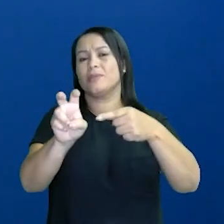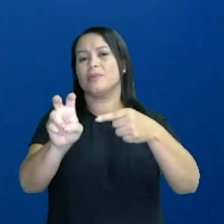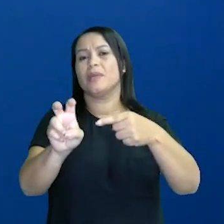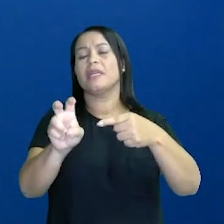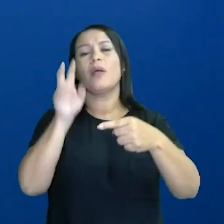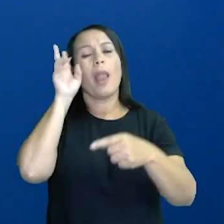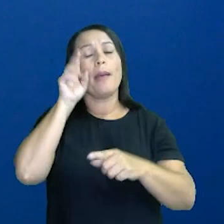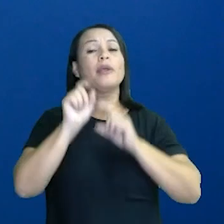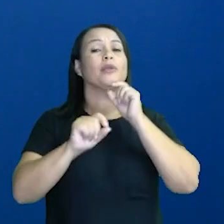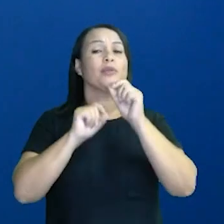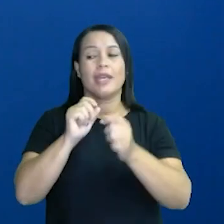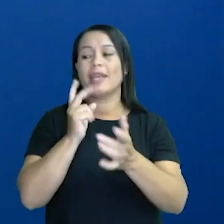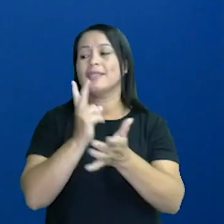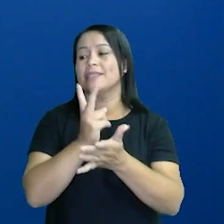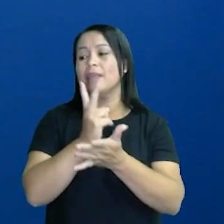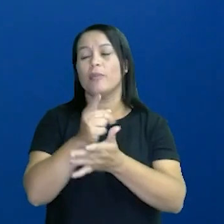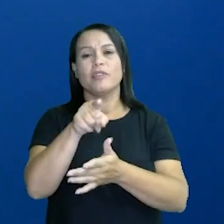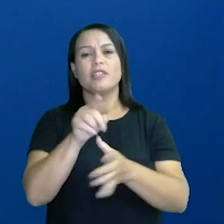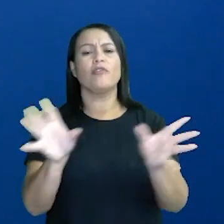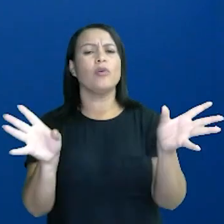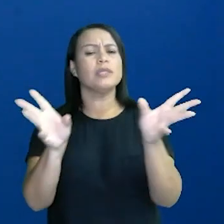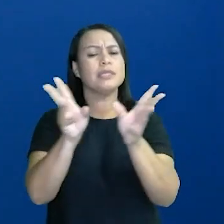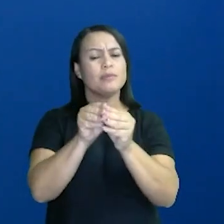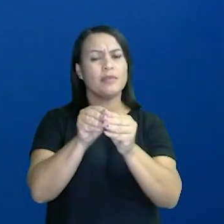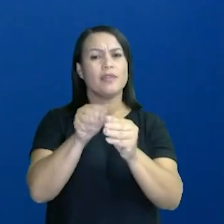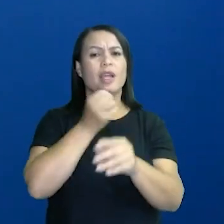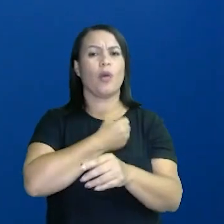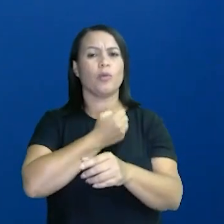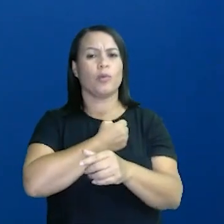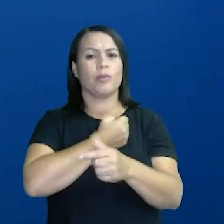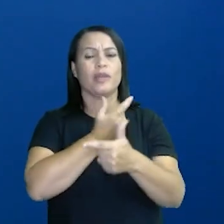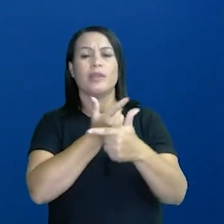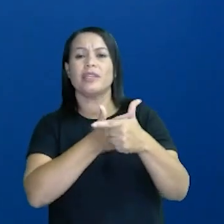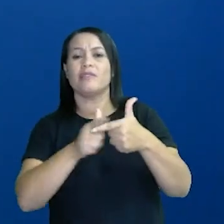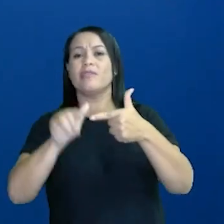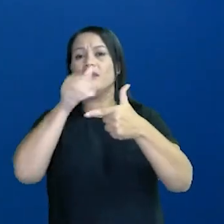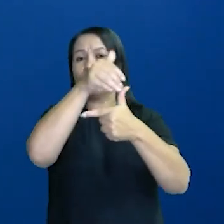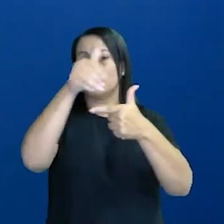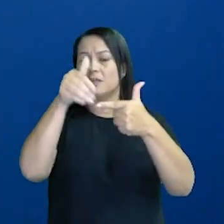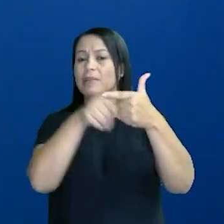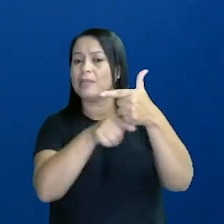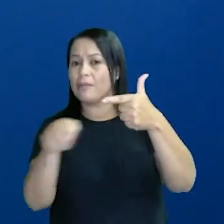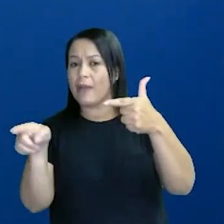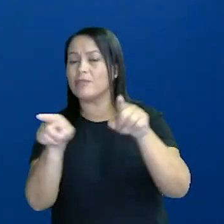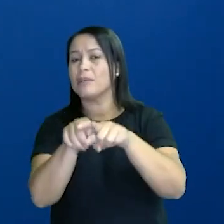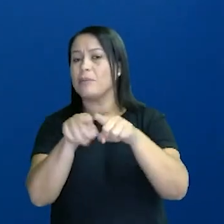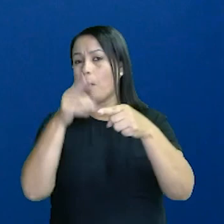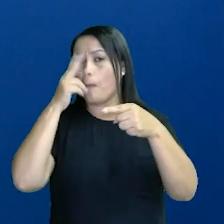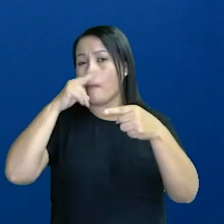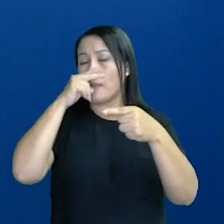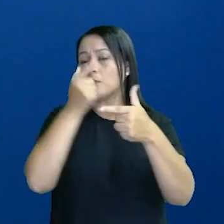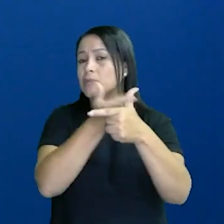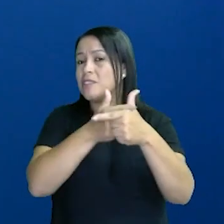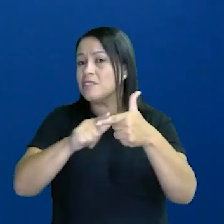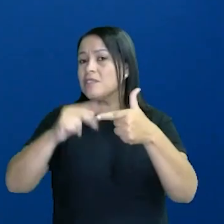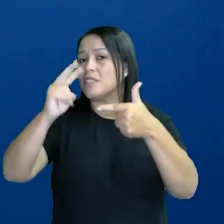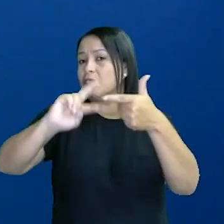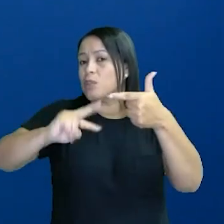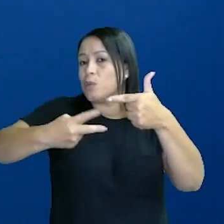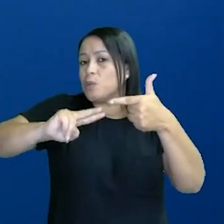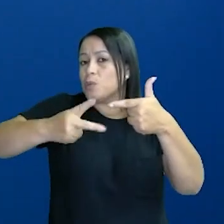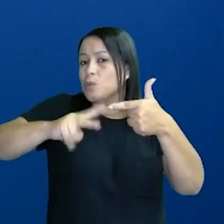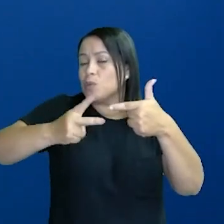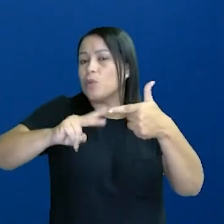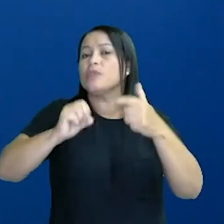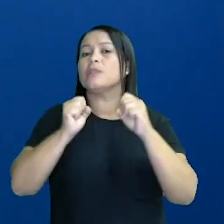Então, lembrando que toda vez que você for simplificar o número que dividiu de cima, tem que dividir o de baixo, ok? Ou seja, o número que dividiu